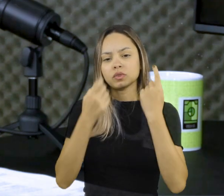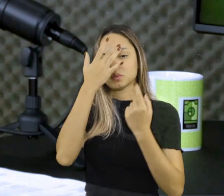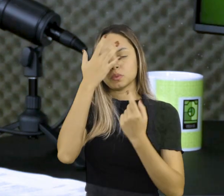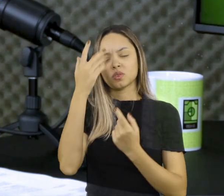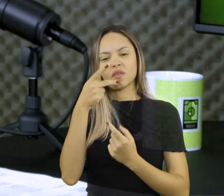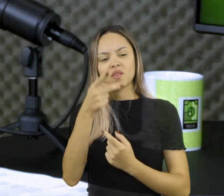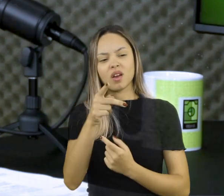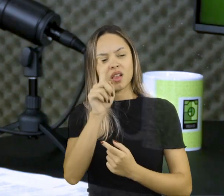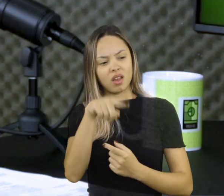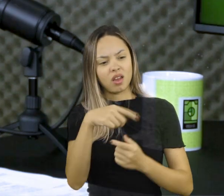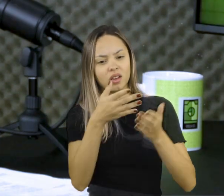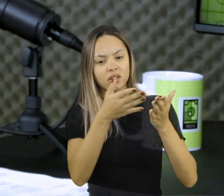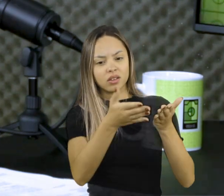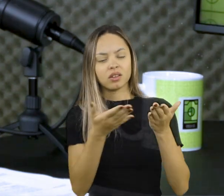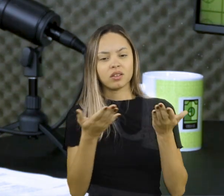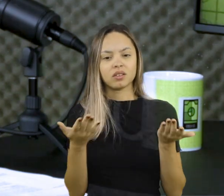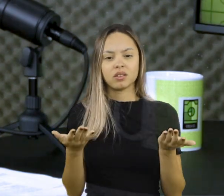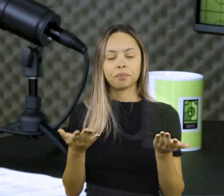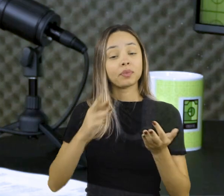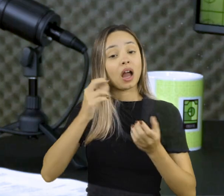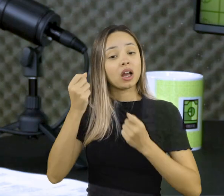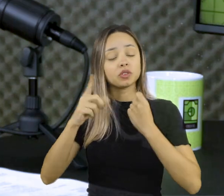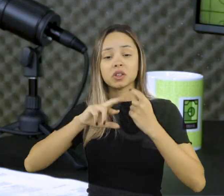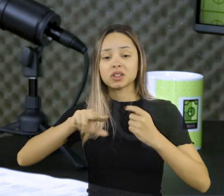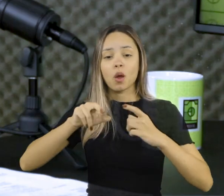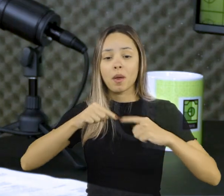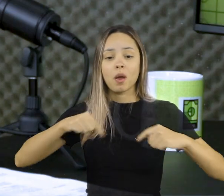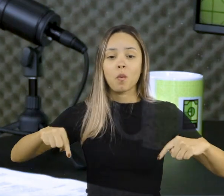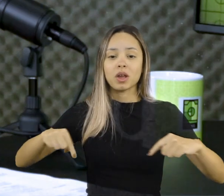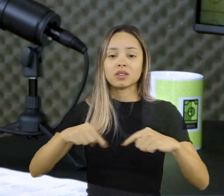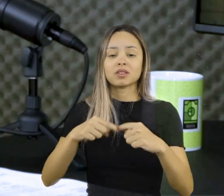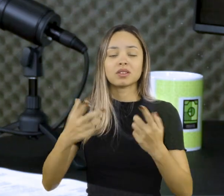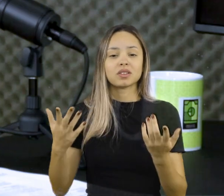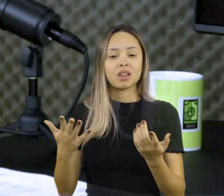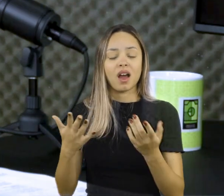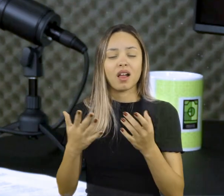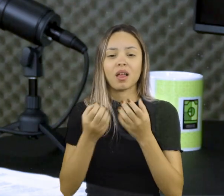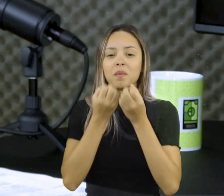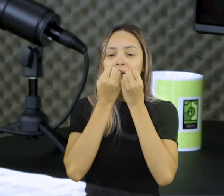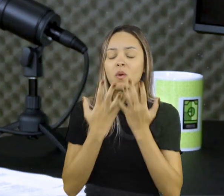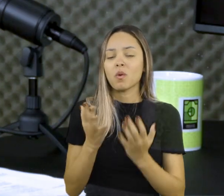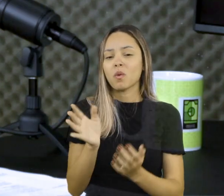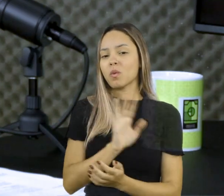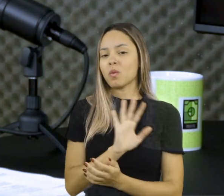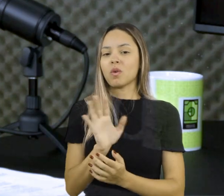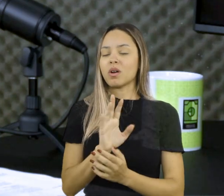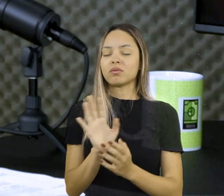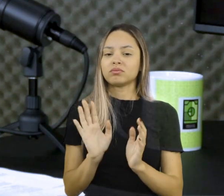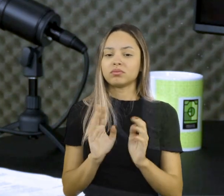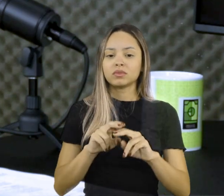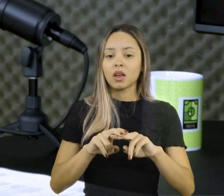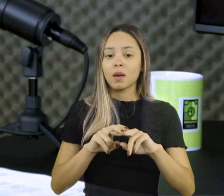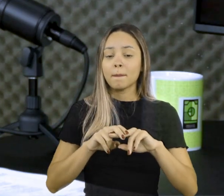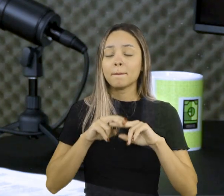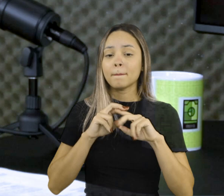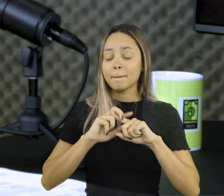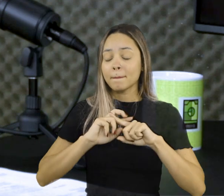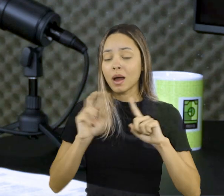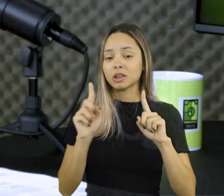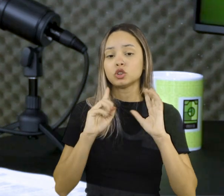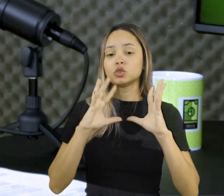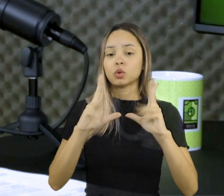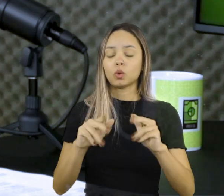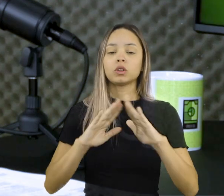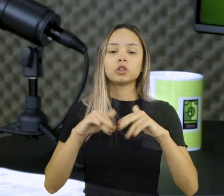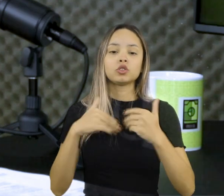e diz que vai ser aqui. Às vezes não é a sala ideal, mas é a sala real. E aí é lá que acontece. Toda escola